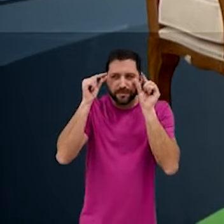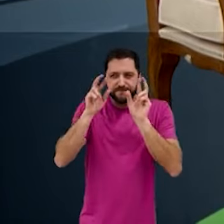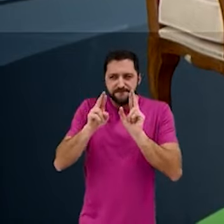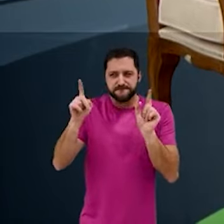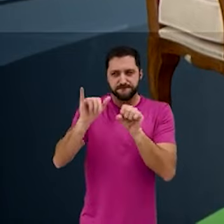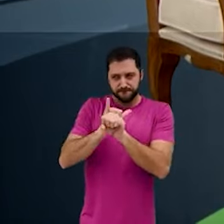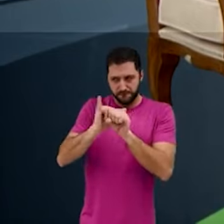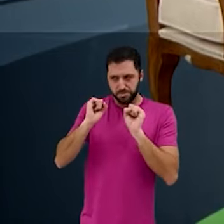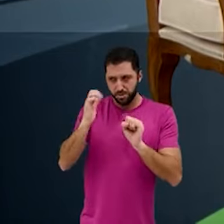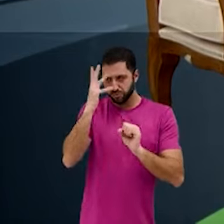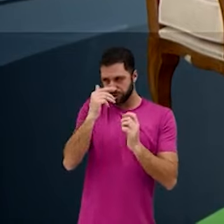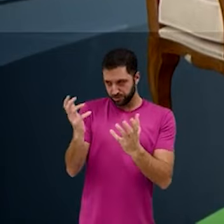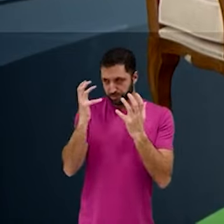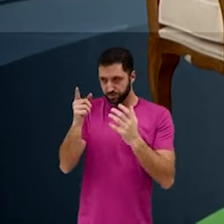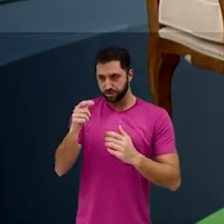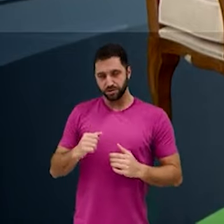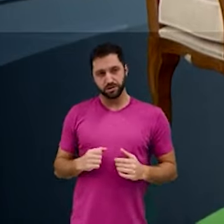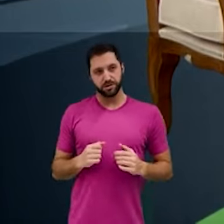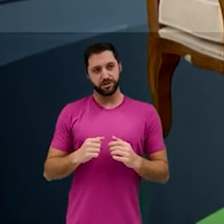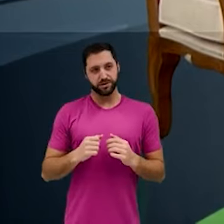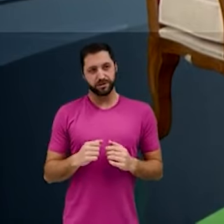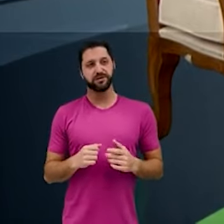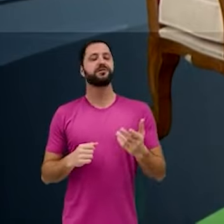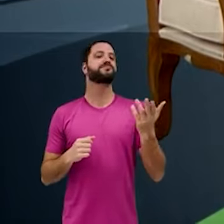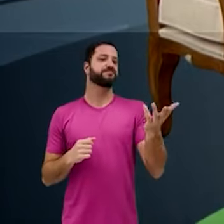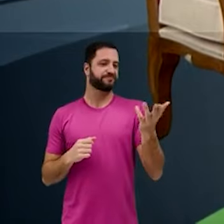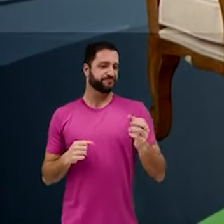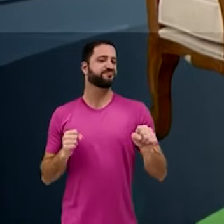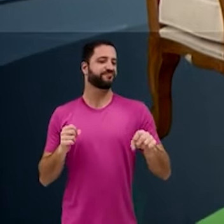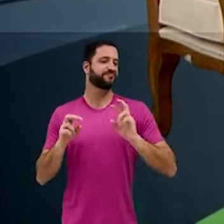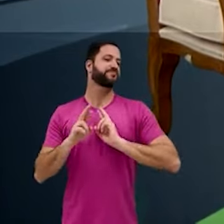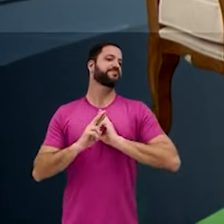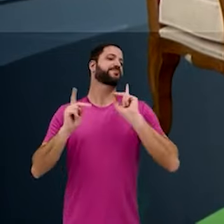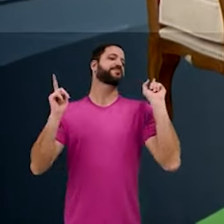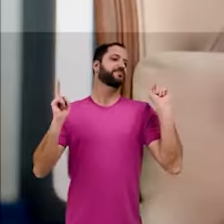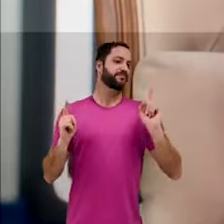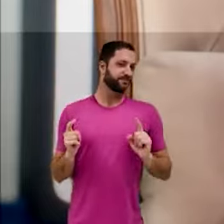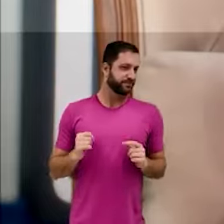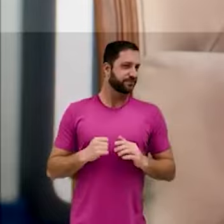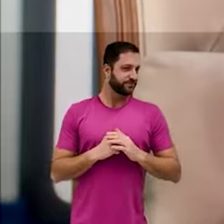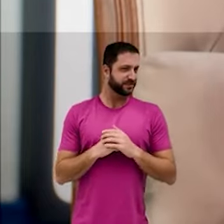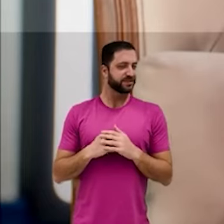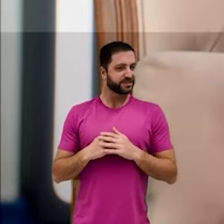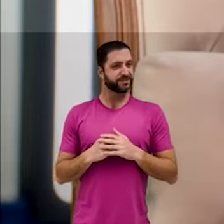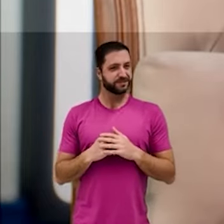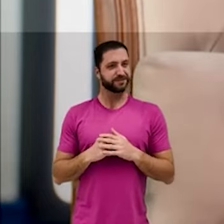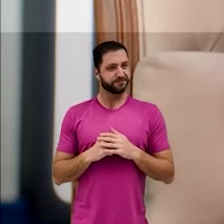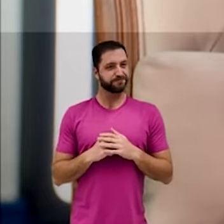muito mais bonita do que essa pessoa da revista. Aí você começou a se diferenciar. Eu comecei a me diferenciar, porque eu